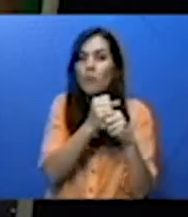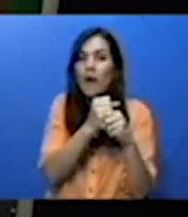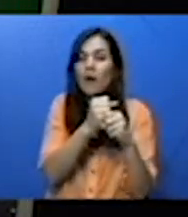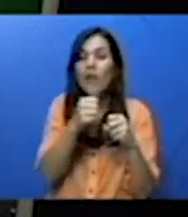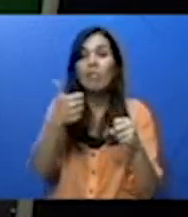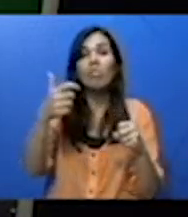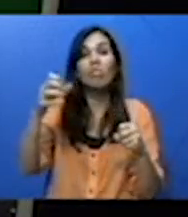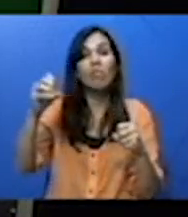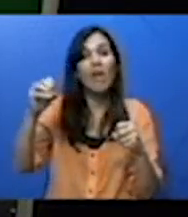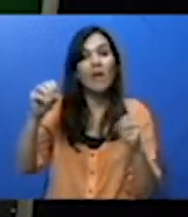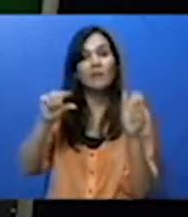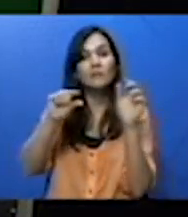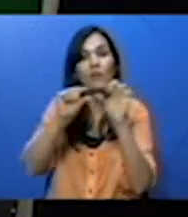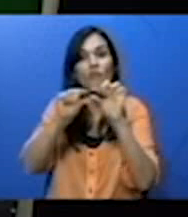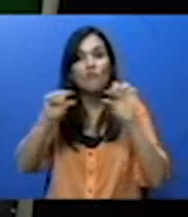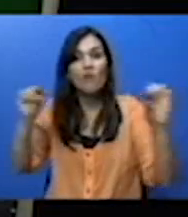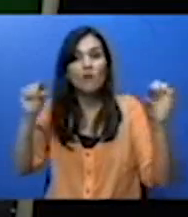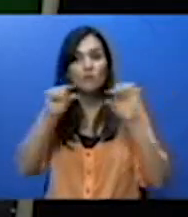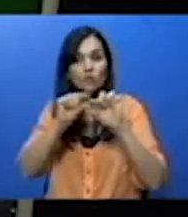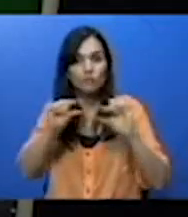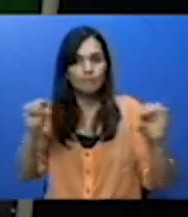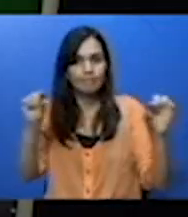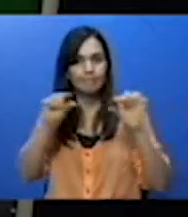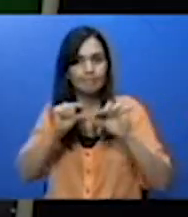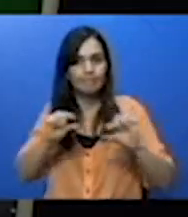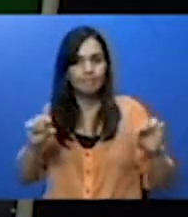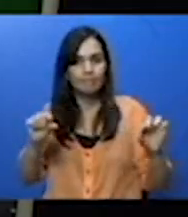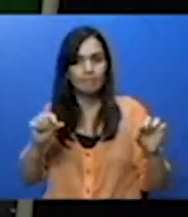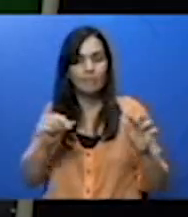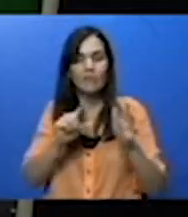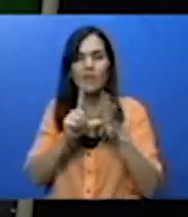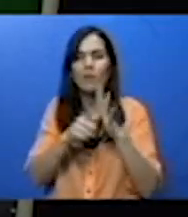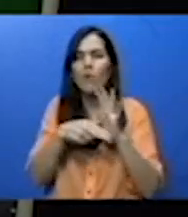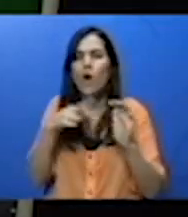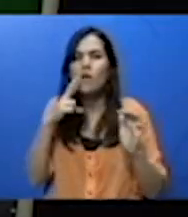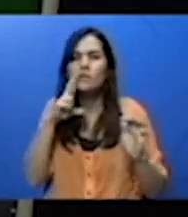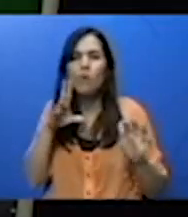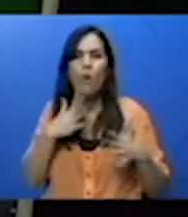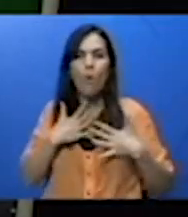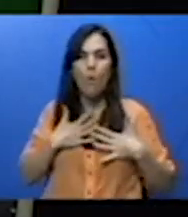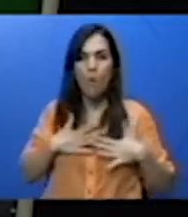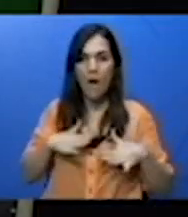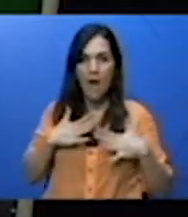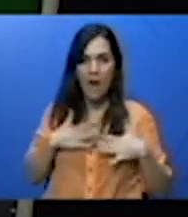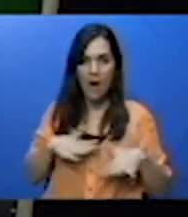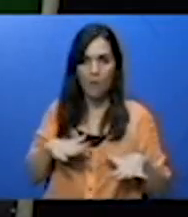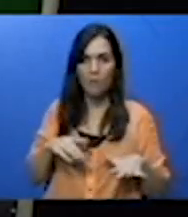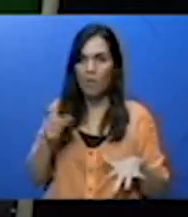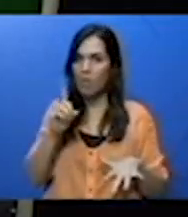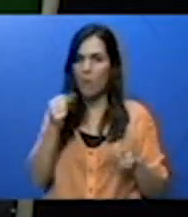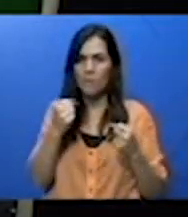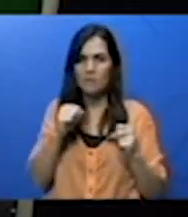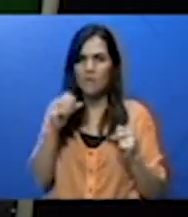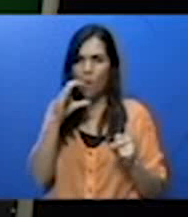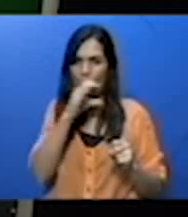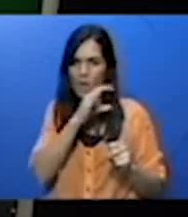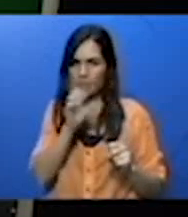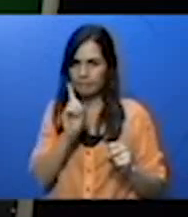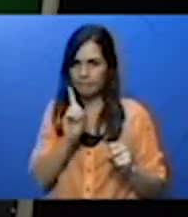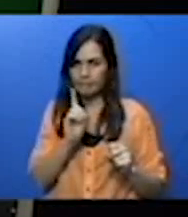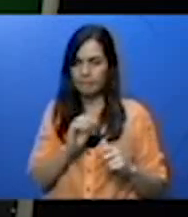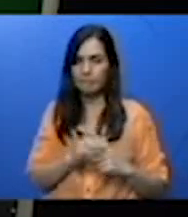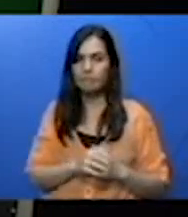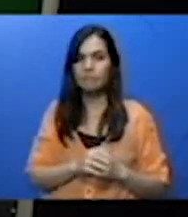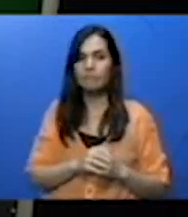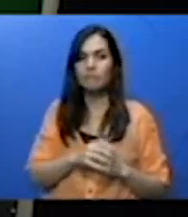10 versos, tá bom? Depois vocês podem responder com calma, tá, crianças? Não precisem fazer correndo.